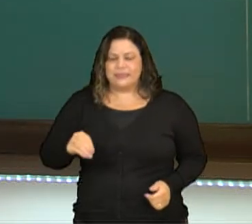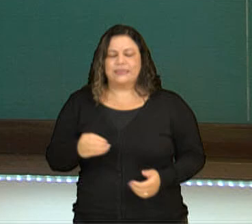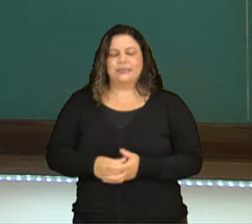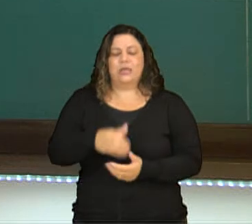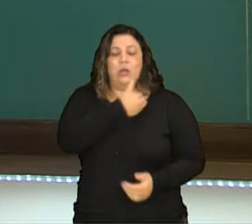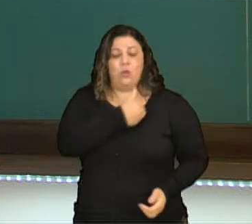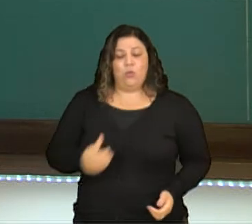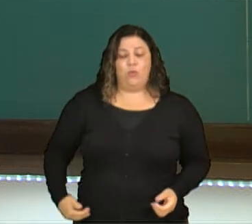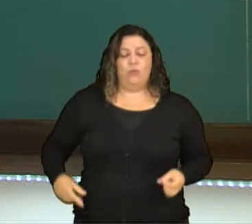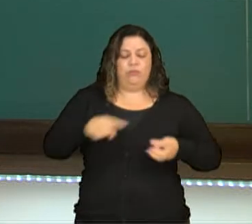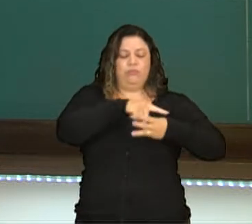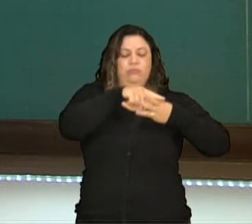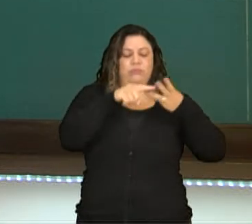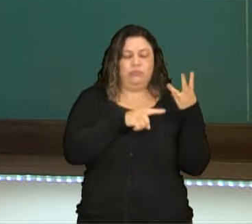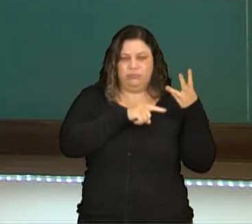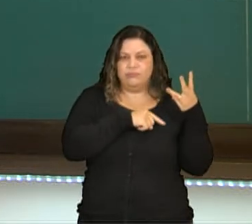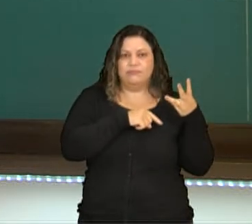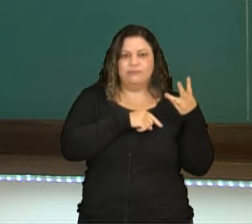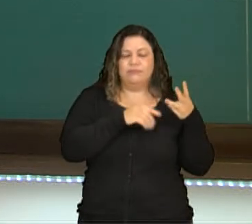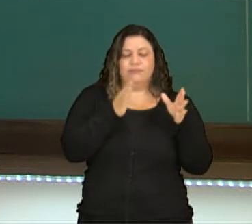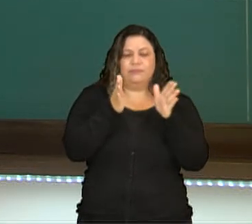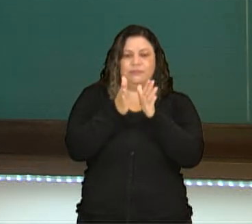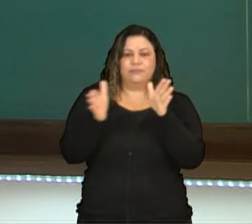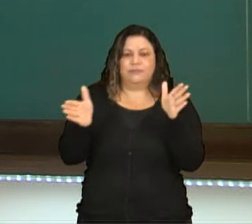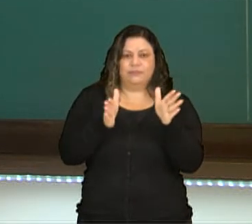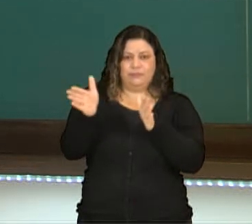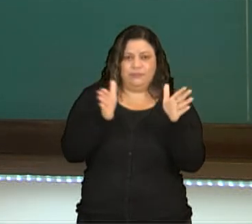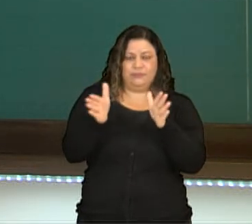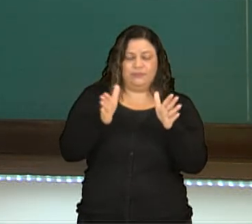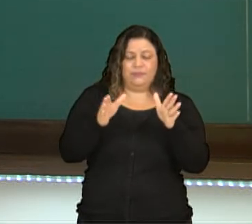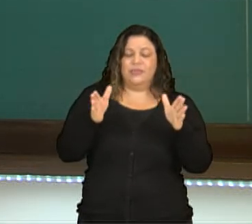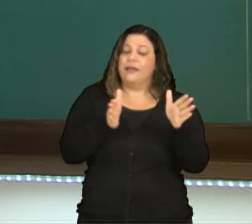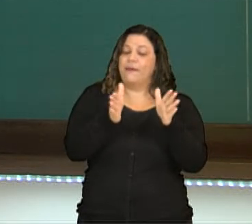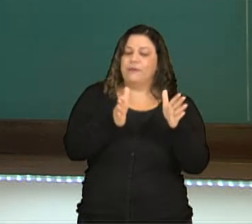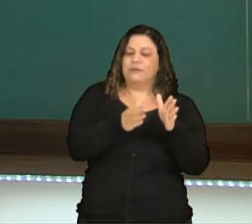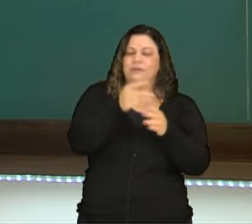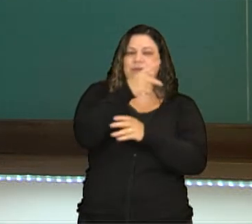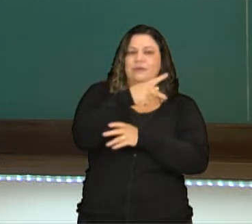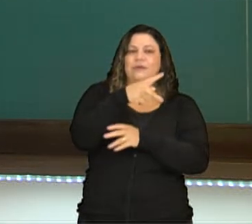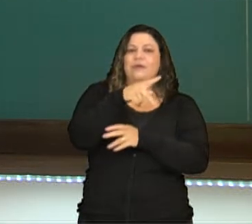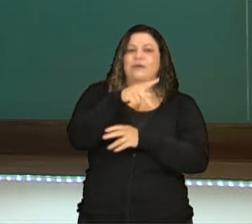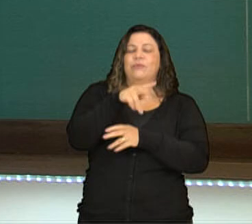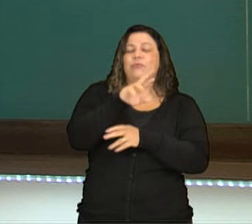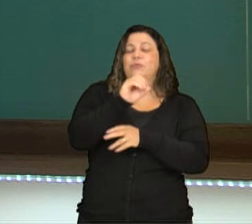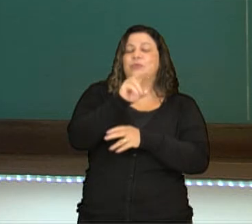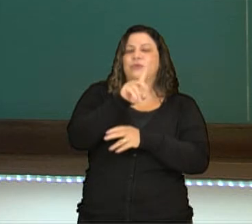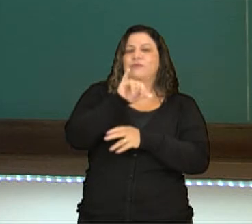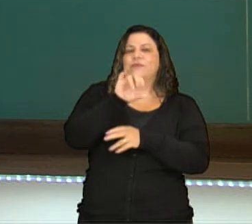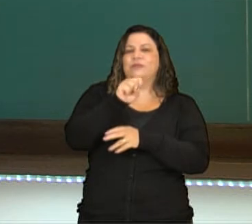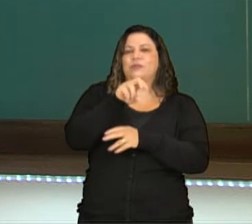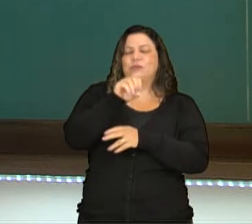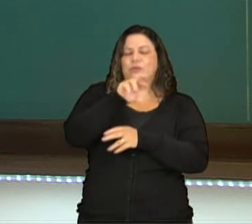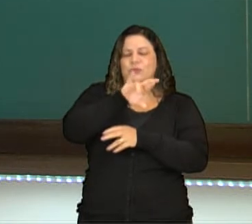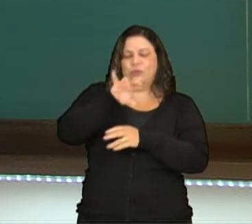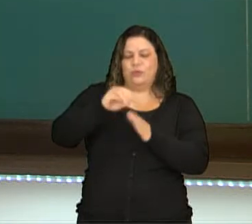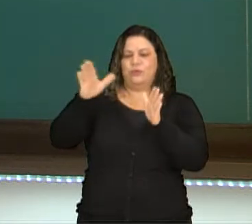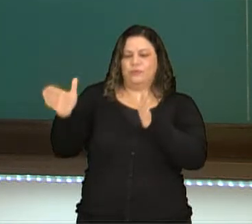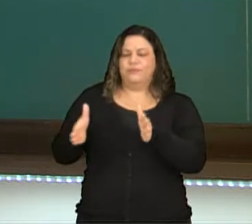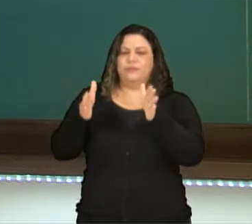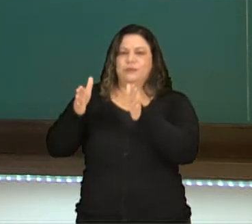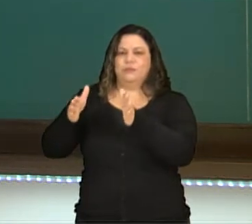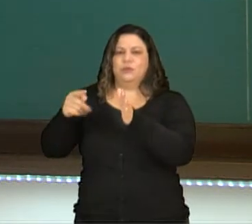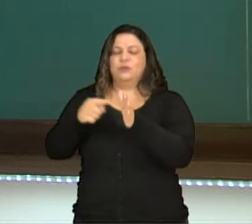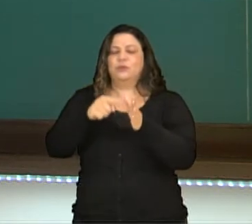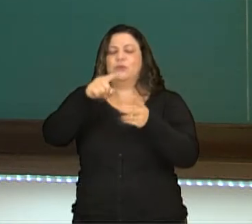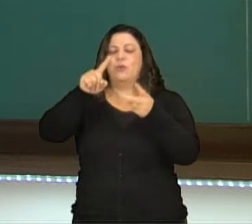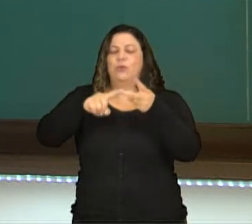em 3 fases. Governo provisório, 1930 a 34. O governo constitucional,